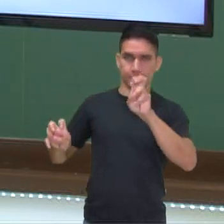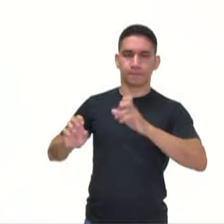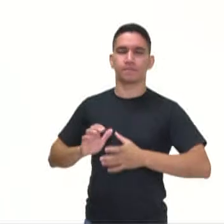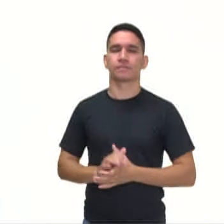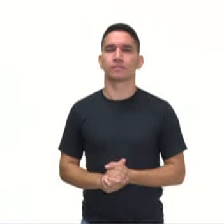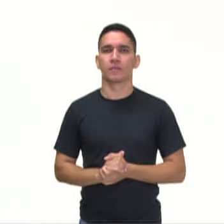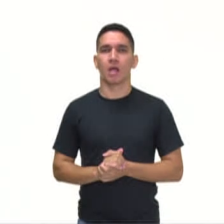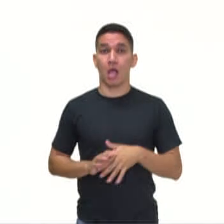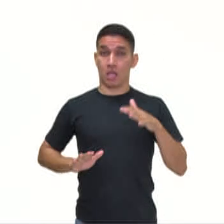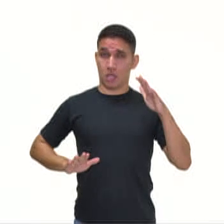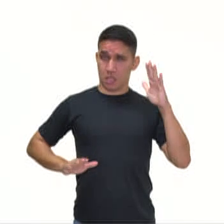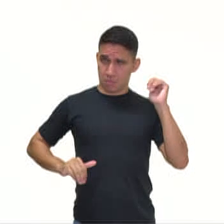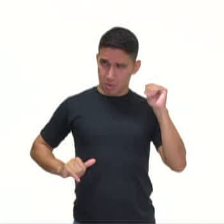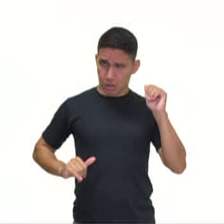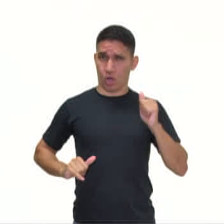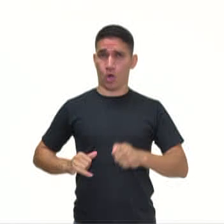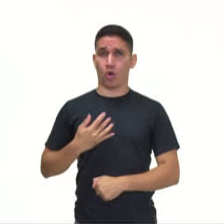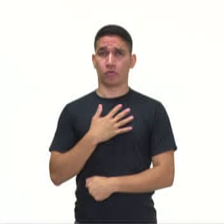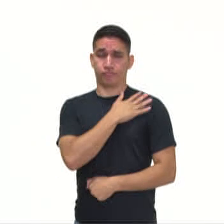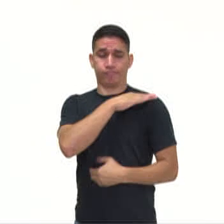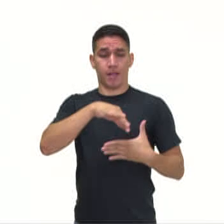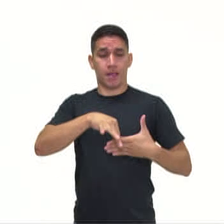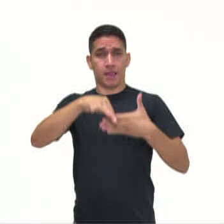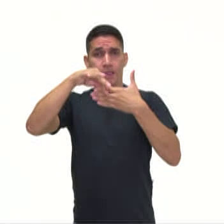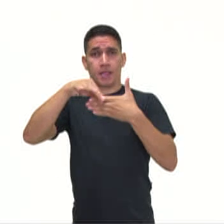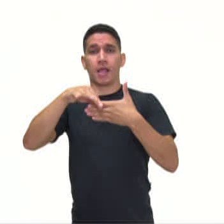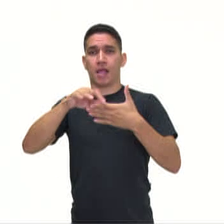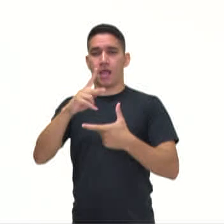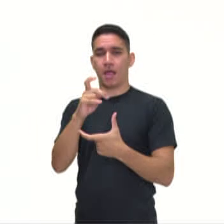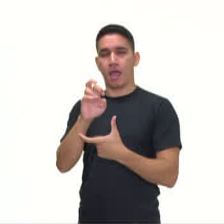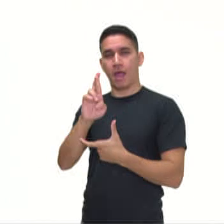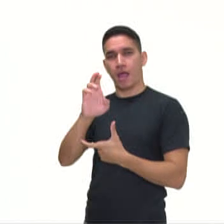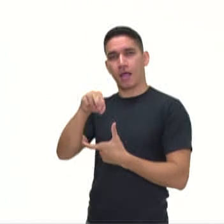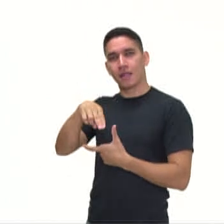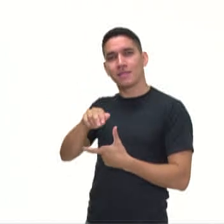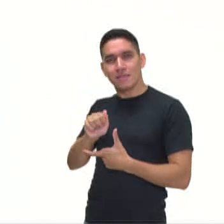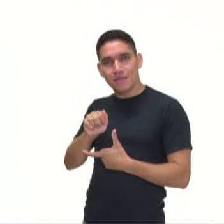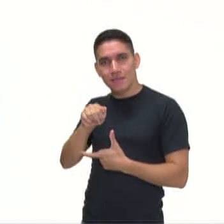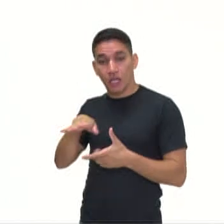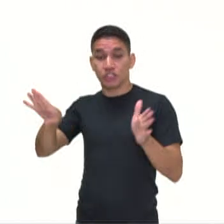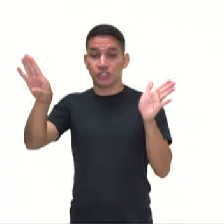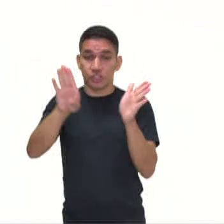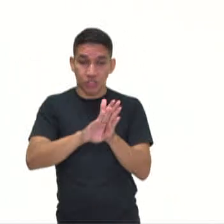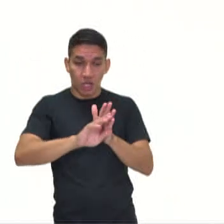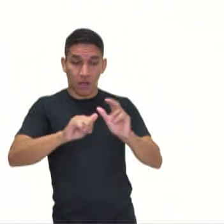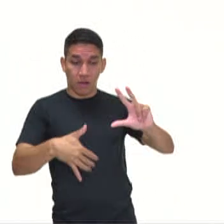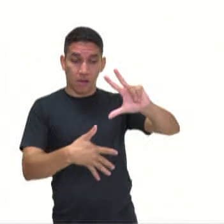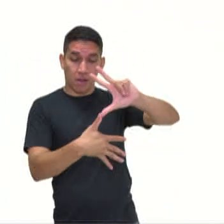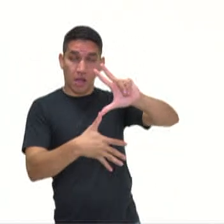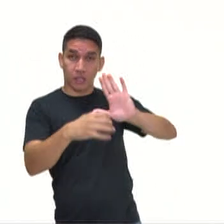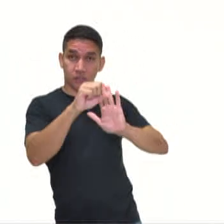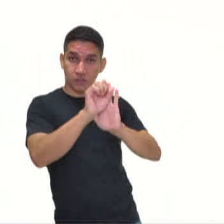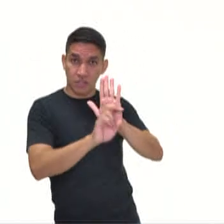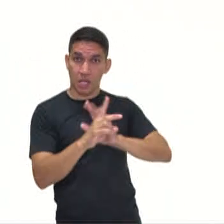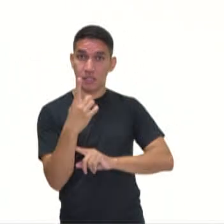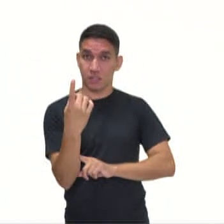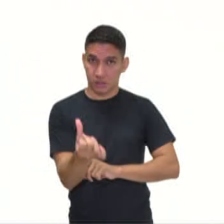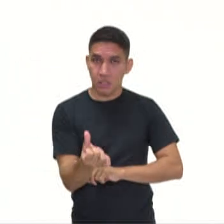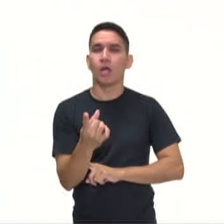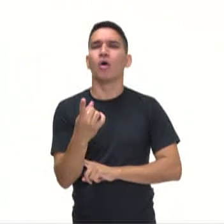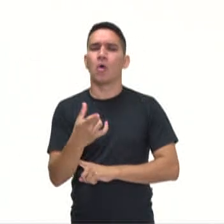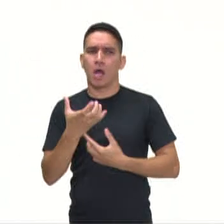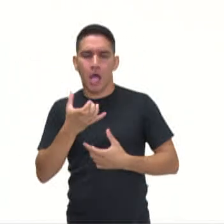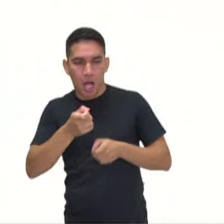Os espanhóis, liderados por Hernán Cortés, chegaram na América no século XVI. Ambicionavam